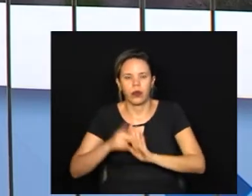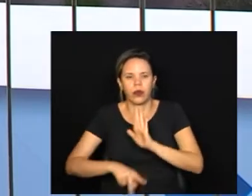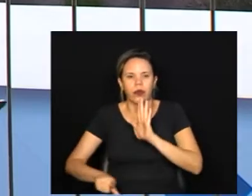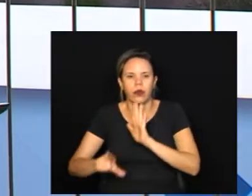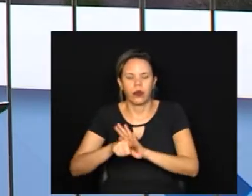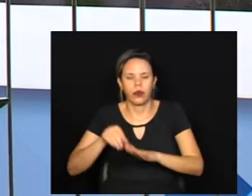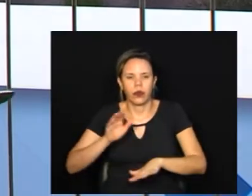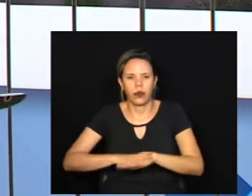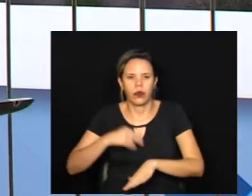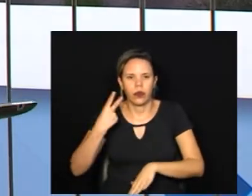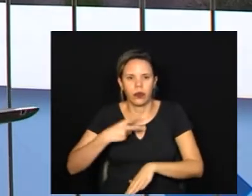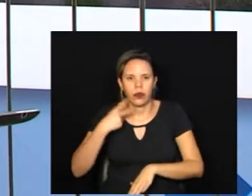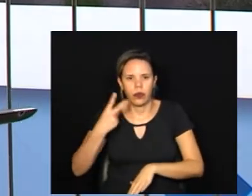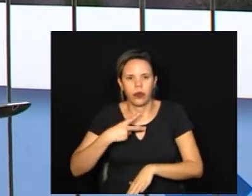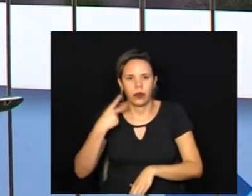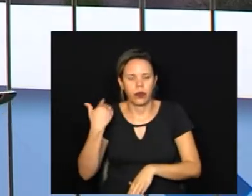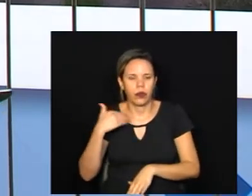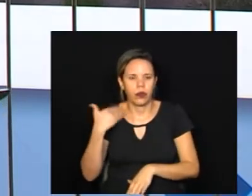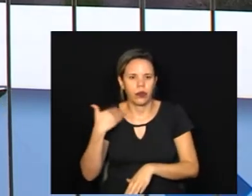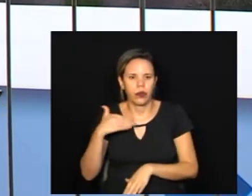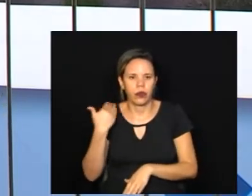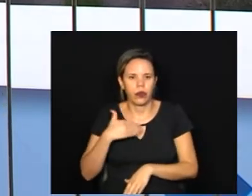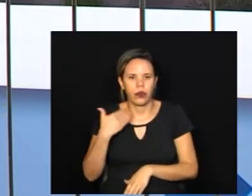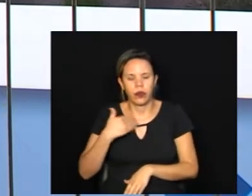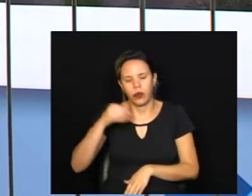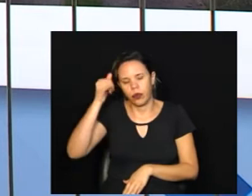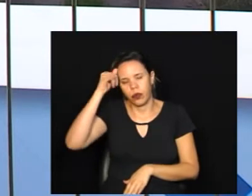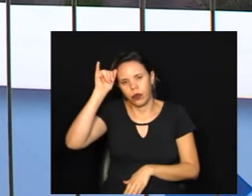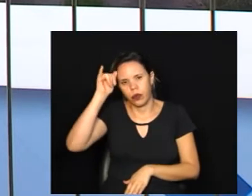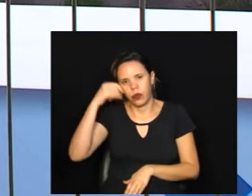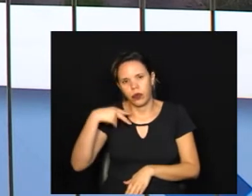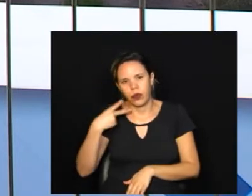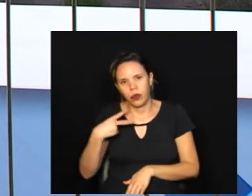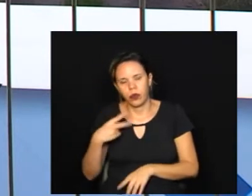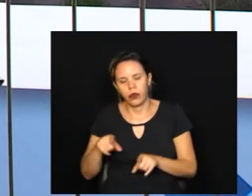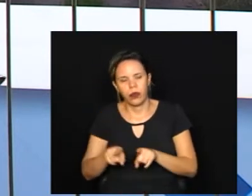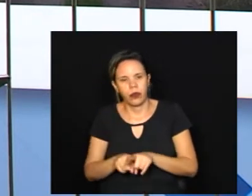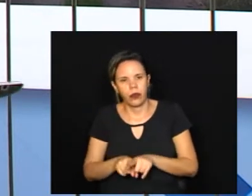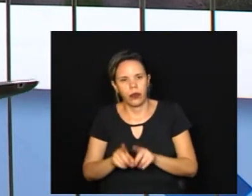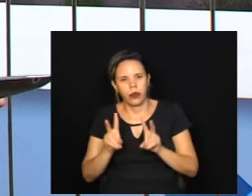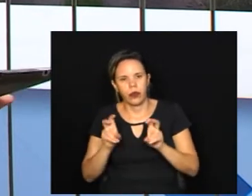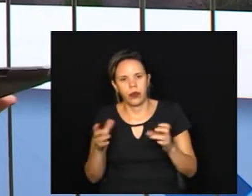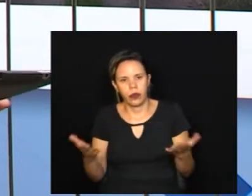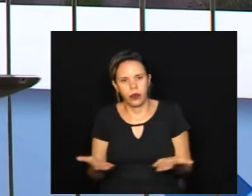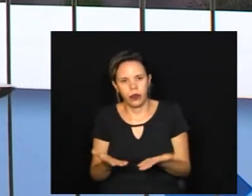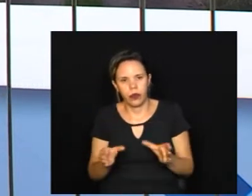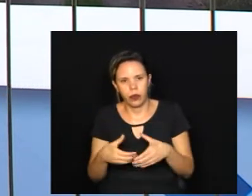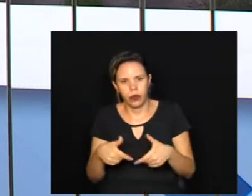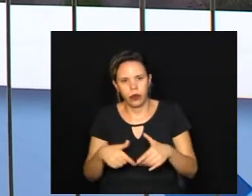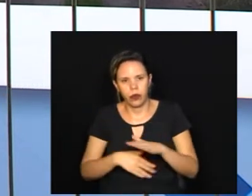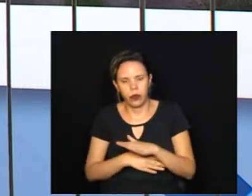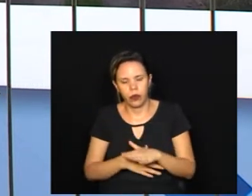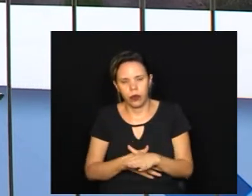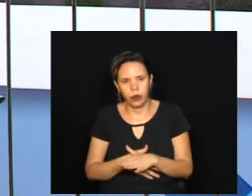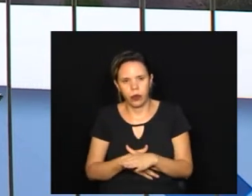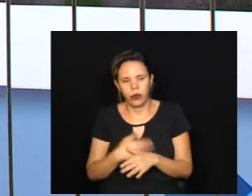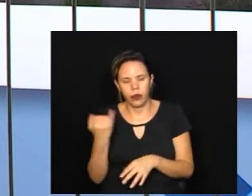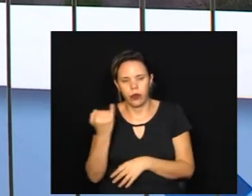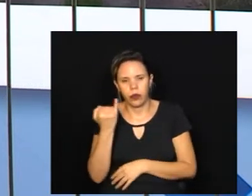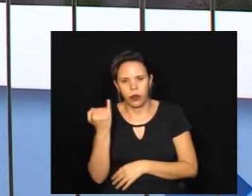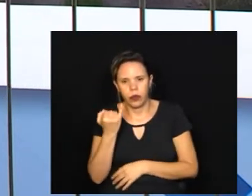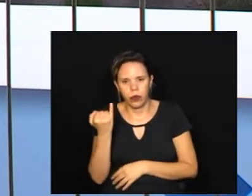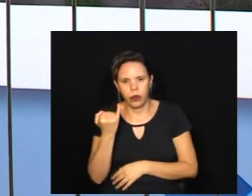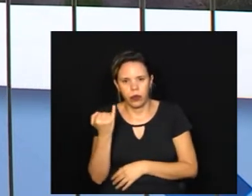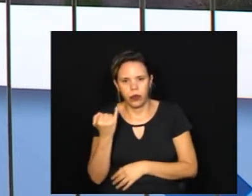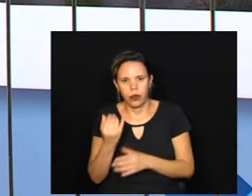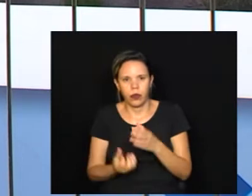de autoria dos vereadores Mariana Conte e Paulo Búfalo a respeito do tema, e a comissão quer justamente tratar a importância